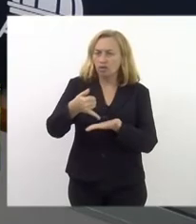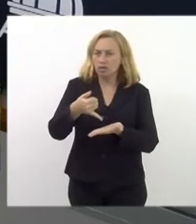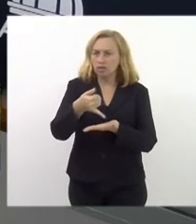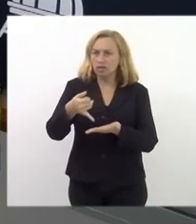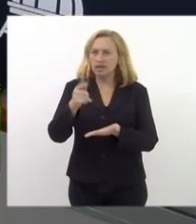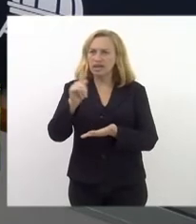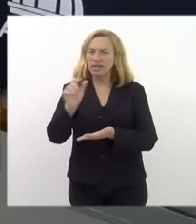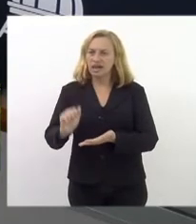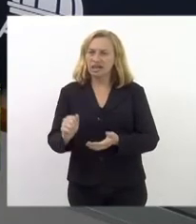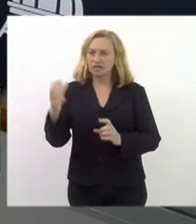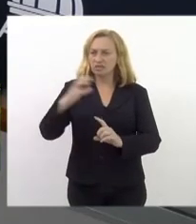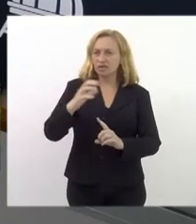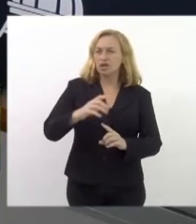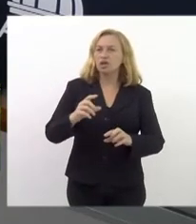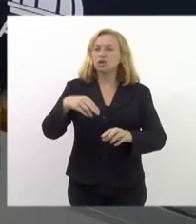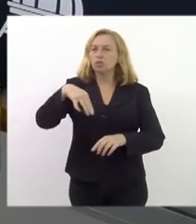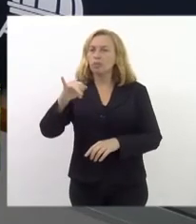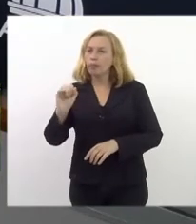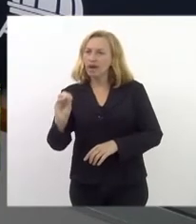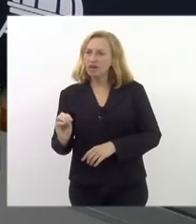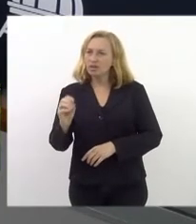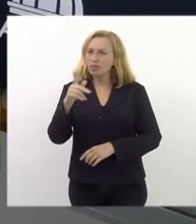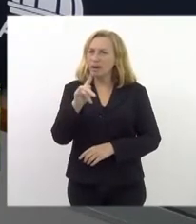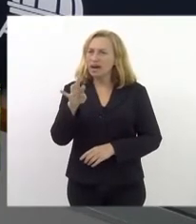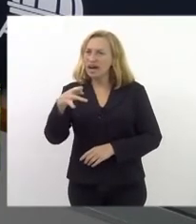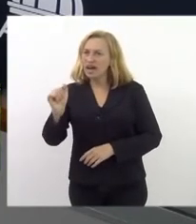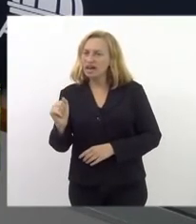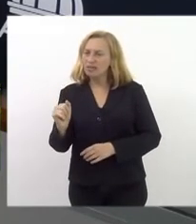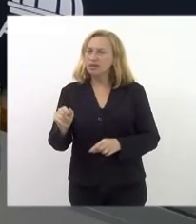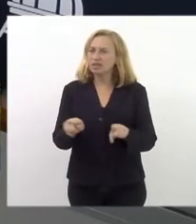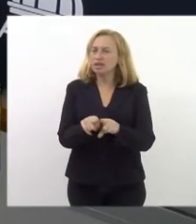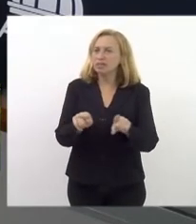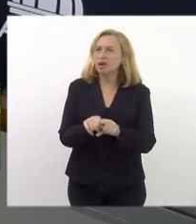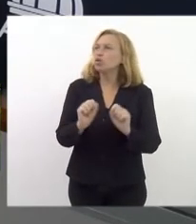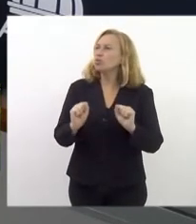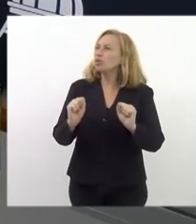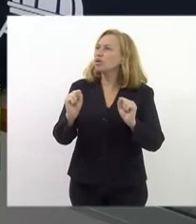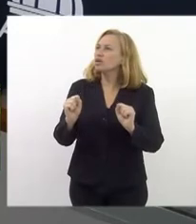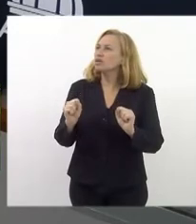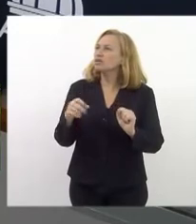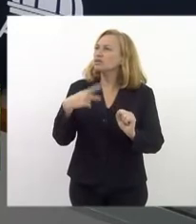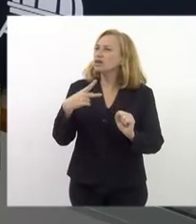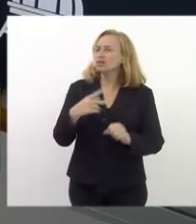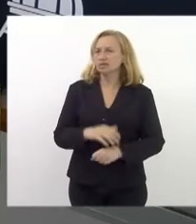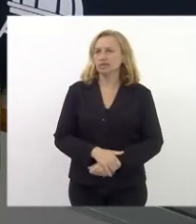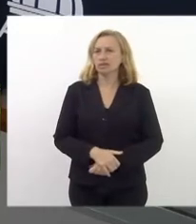No Médio Paraíba, que sobressai um pouquinho também, o que que é? O que que pode explicar?